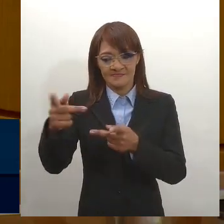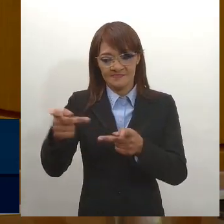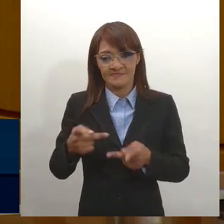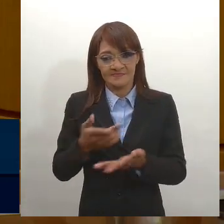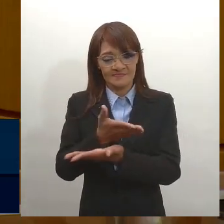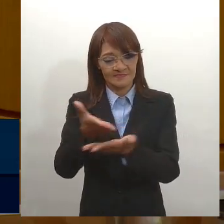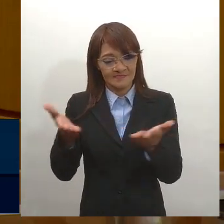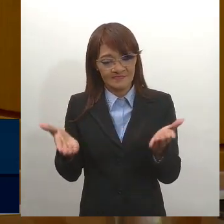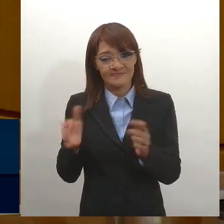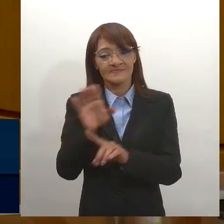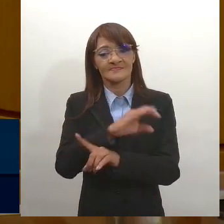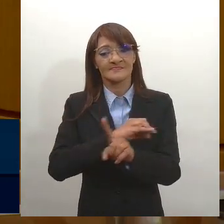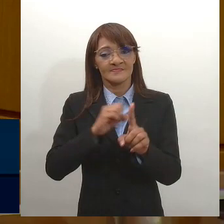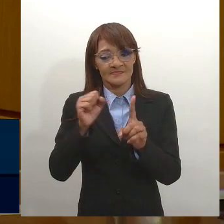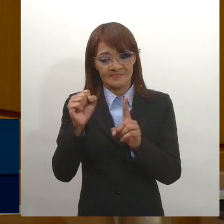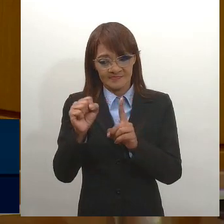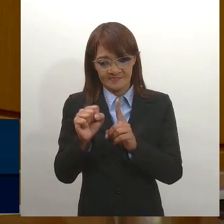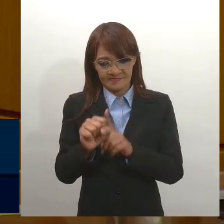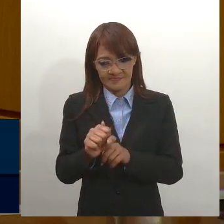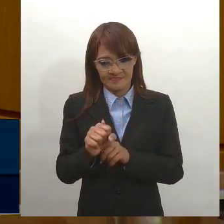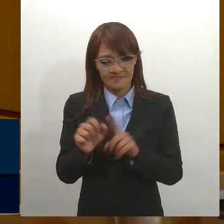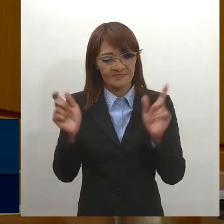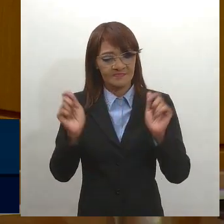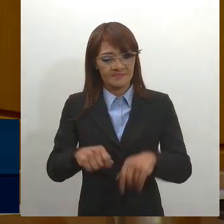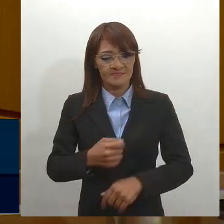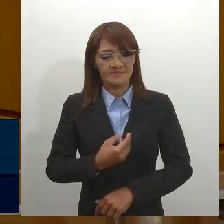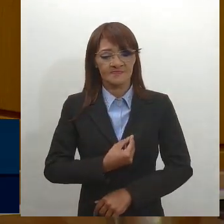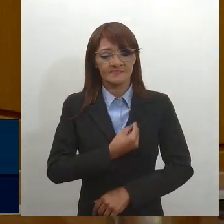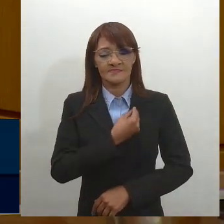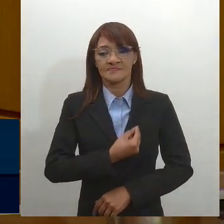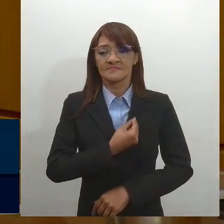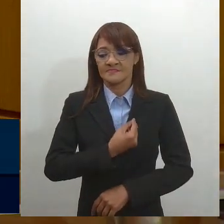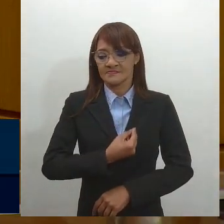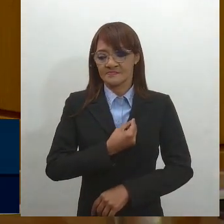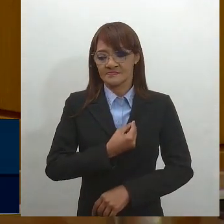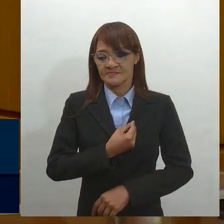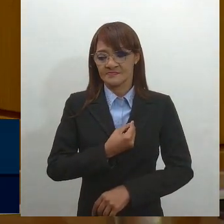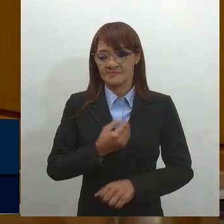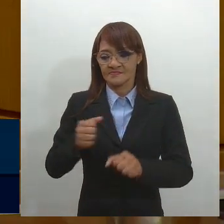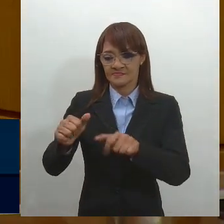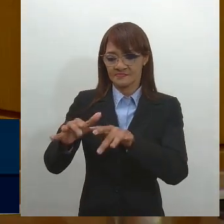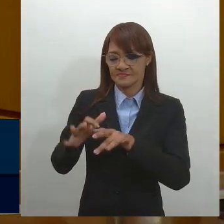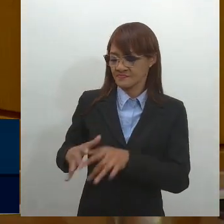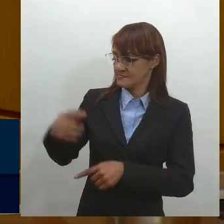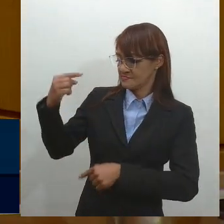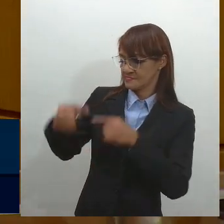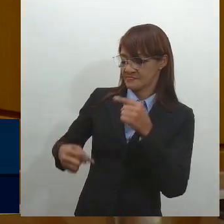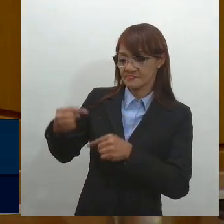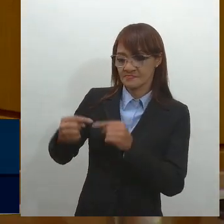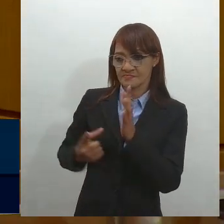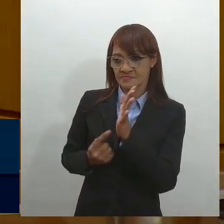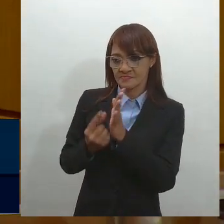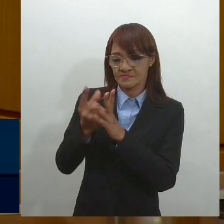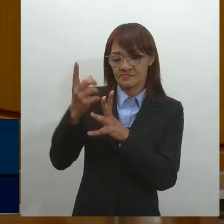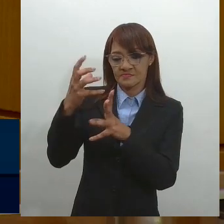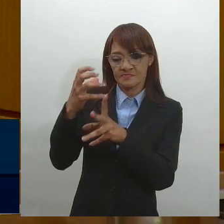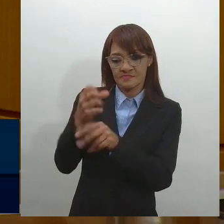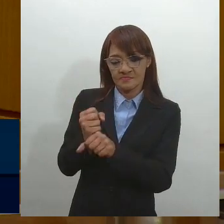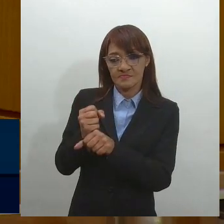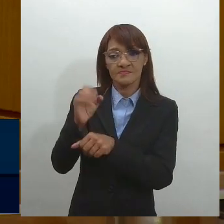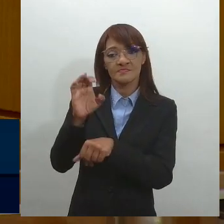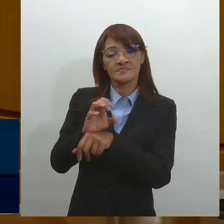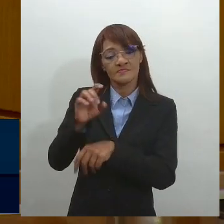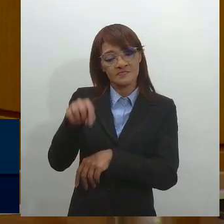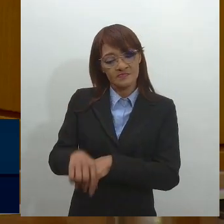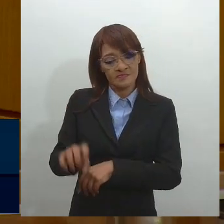para participar das plenárias para debater o orçamento do Estado de Sergipe, que a